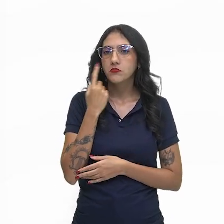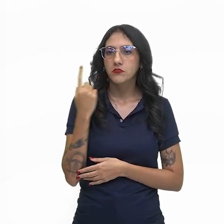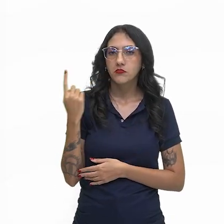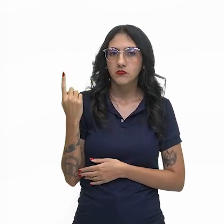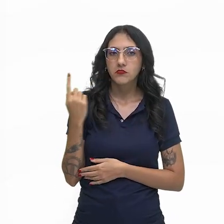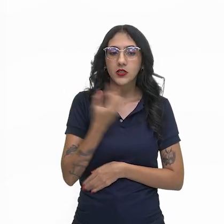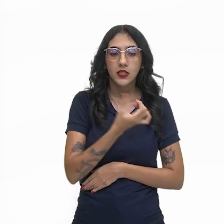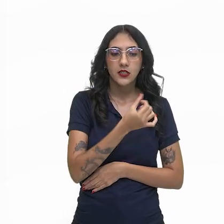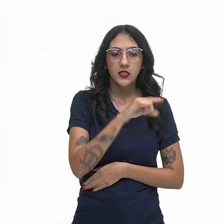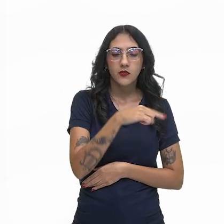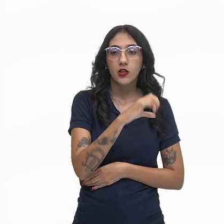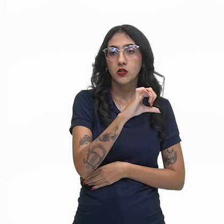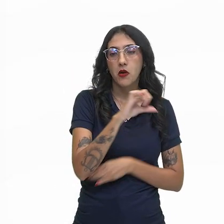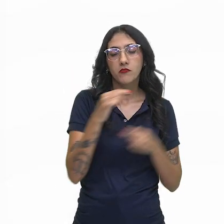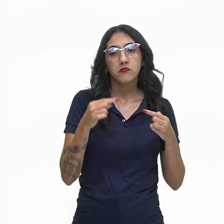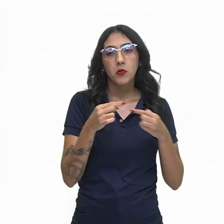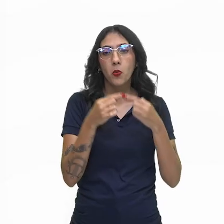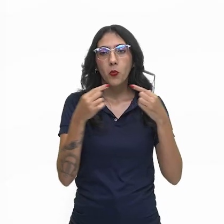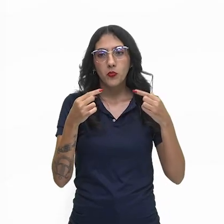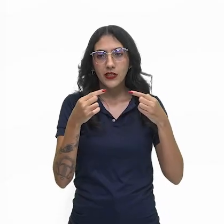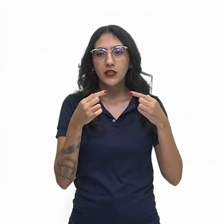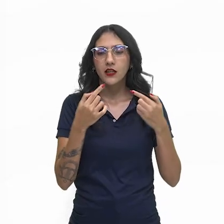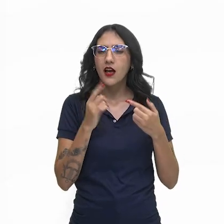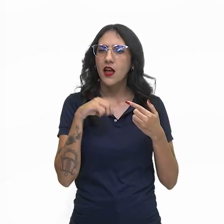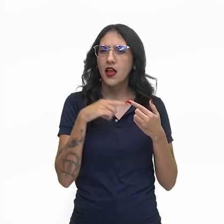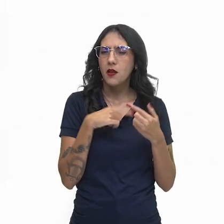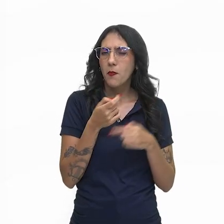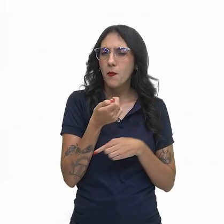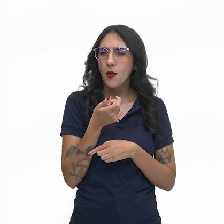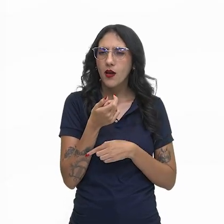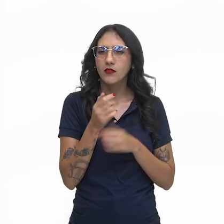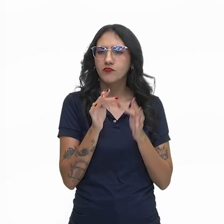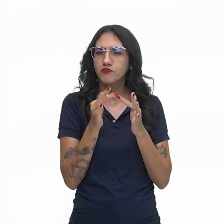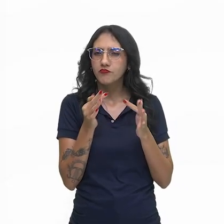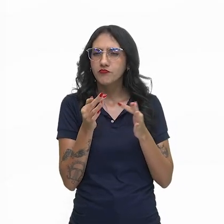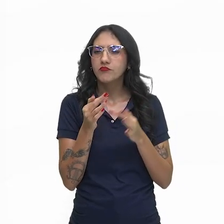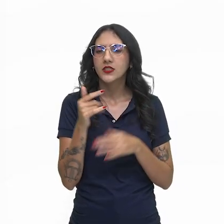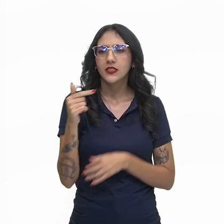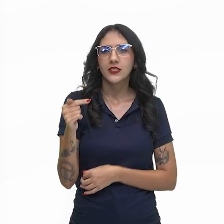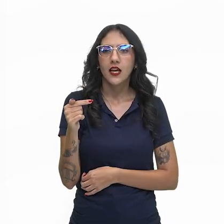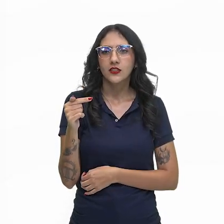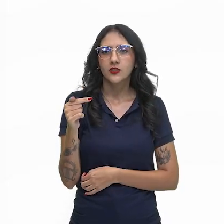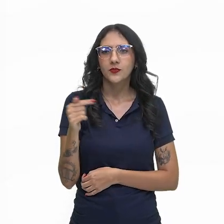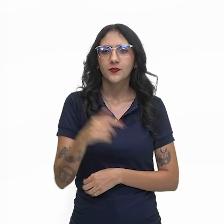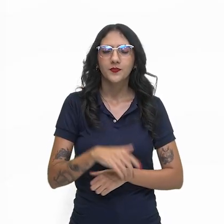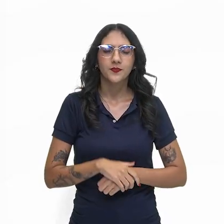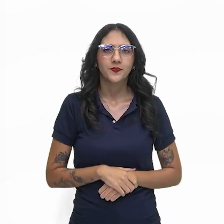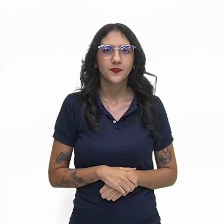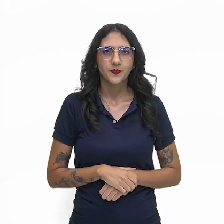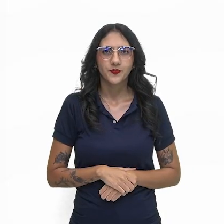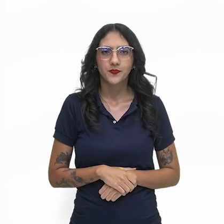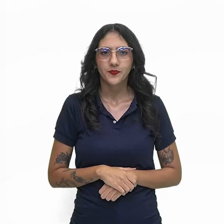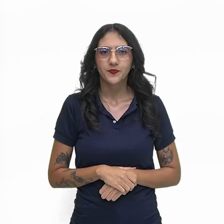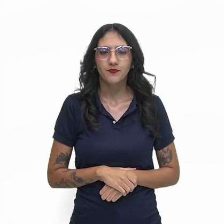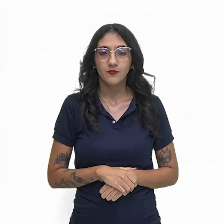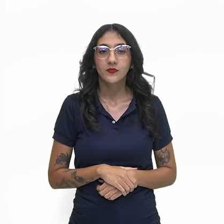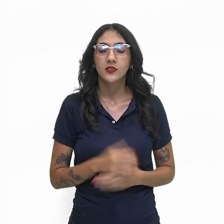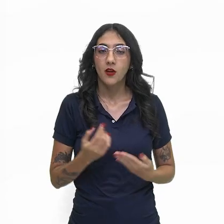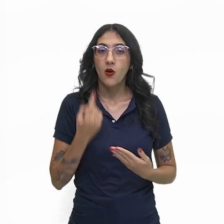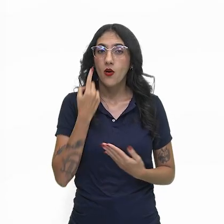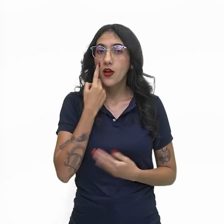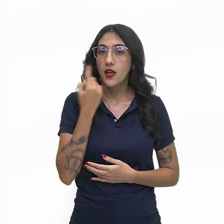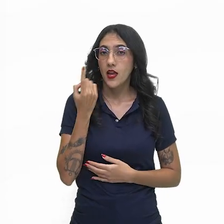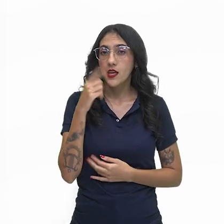aí, 6,9 é aproximadamente igual a 7. Esse aí é um tipo